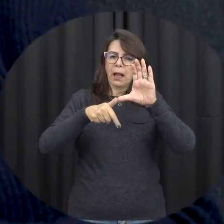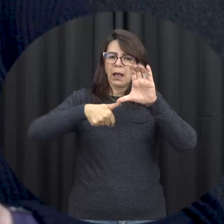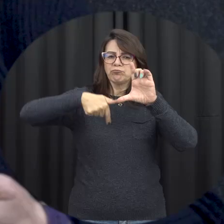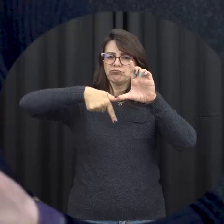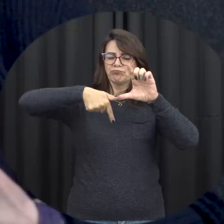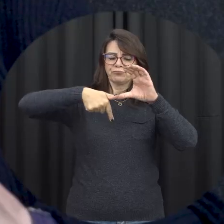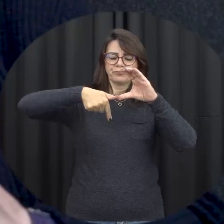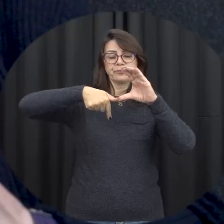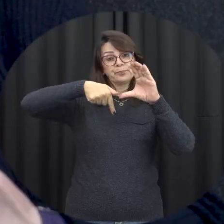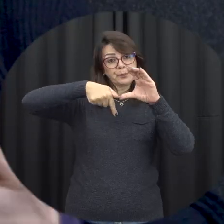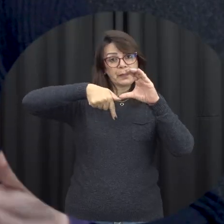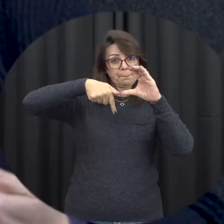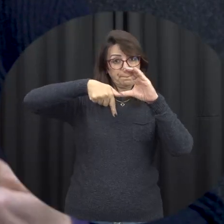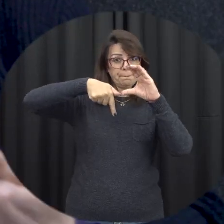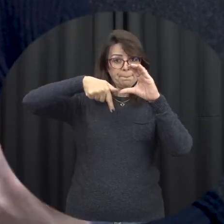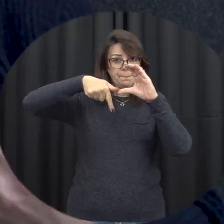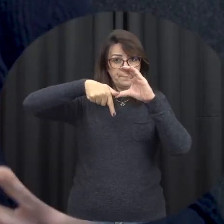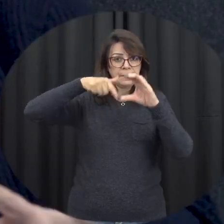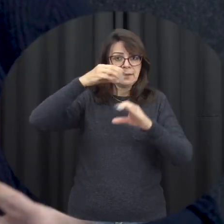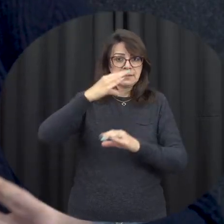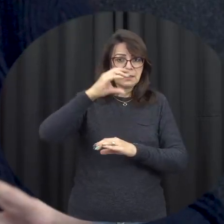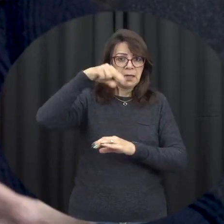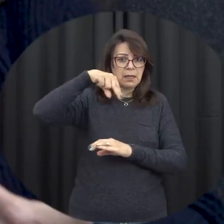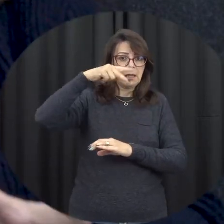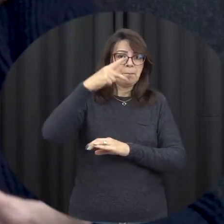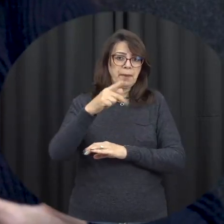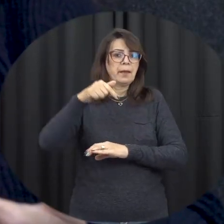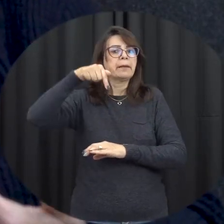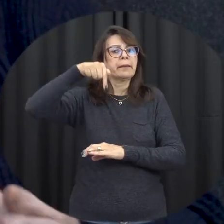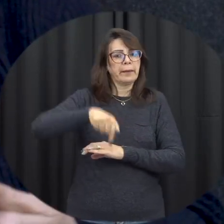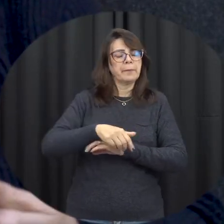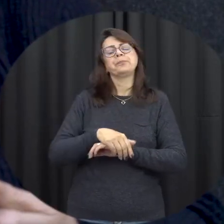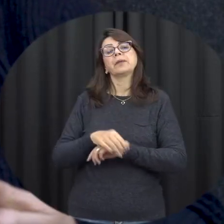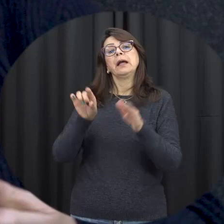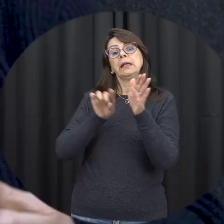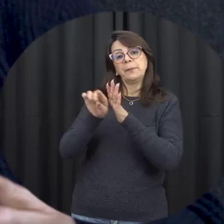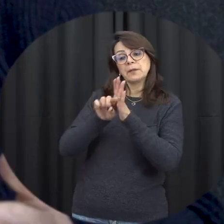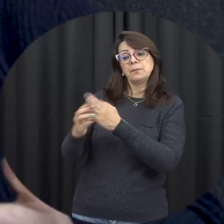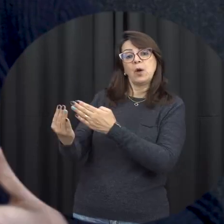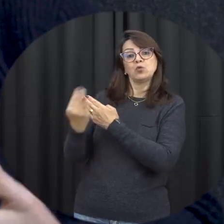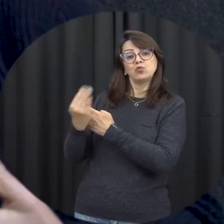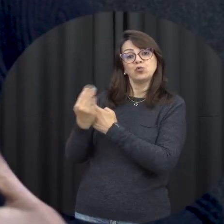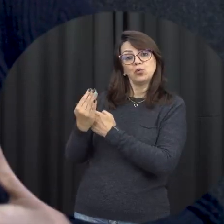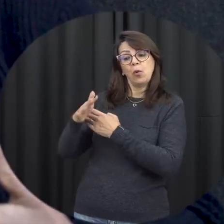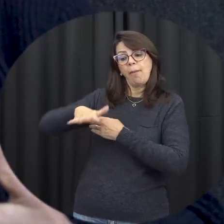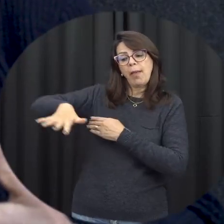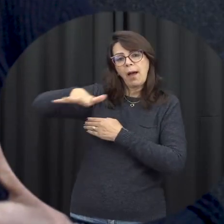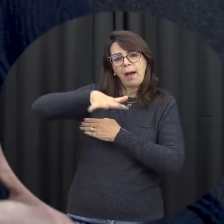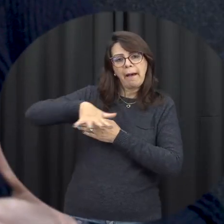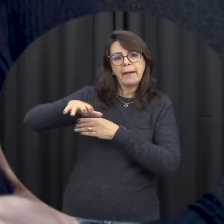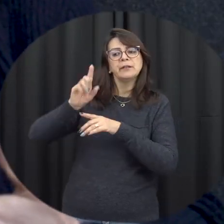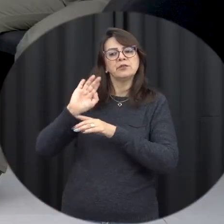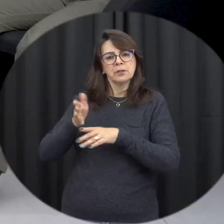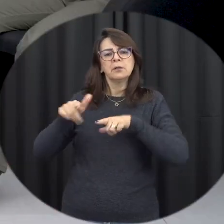e sempre foram... na verdade, isso também era pesquisa, também estava me ajudando a me qualificar na área,